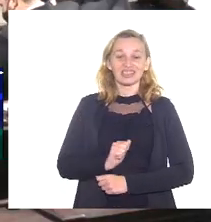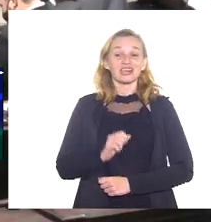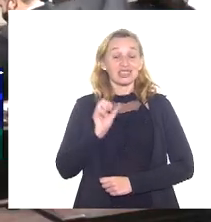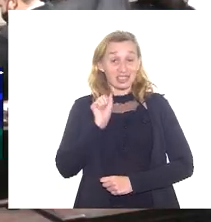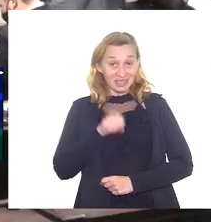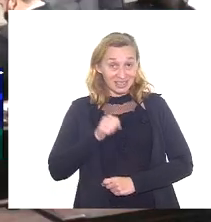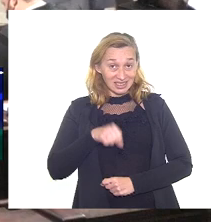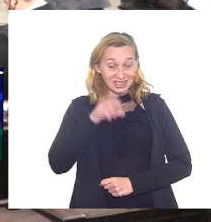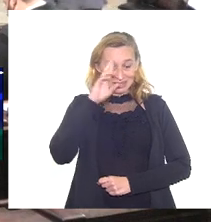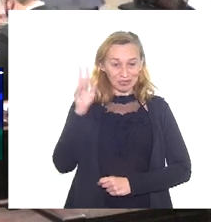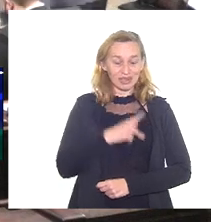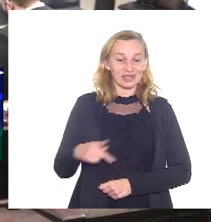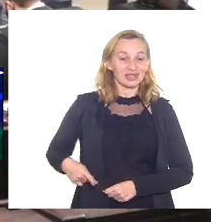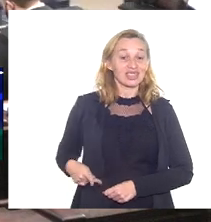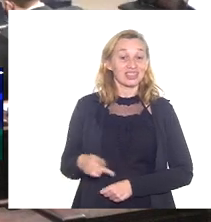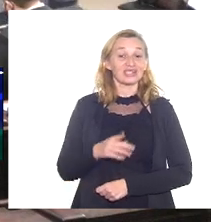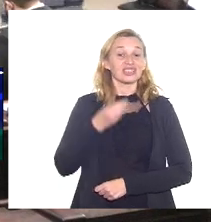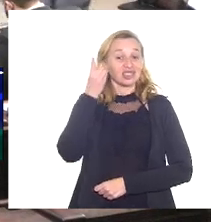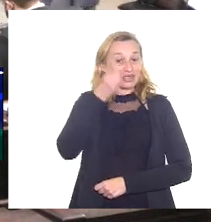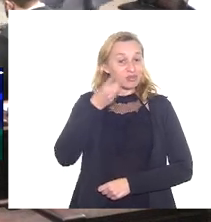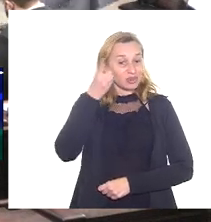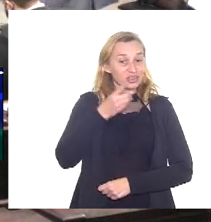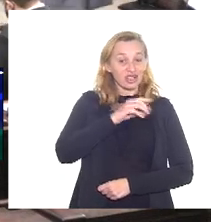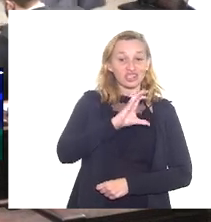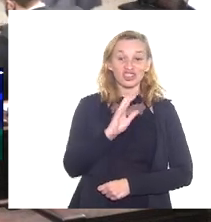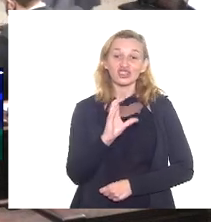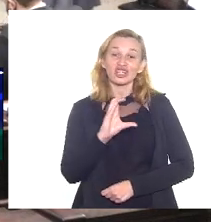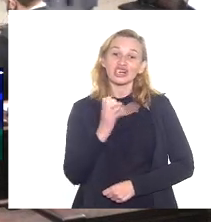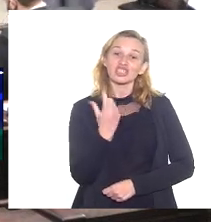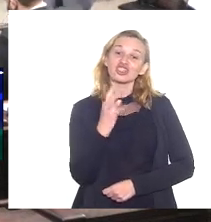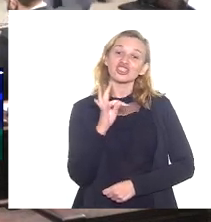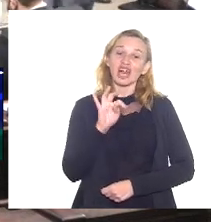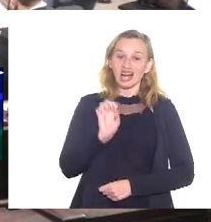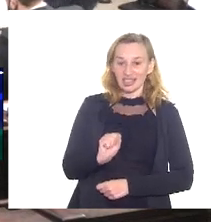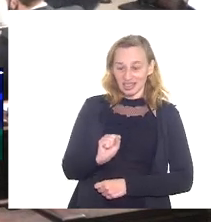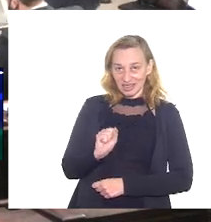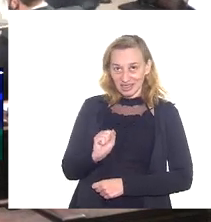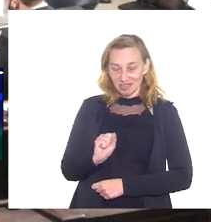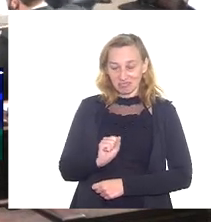Sim, presidente. Deputado Charles Batista.